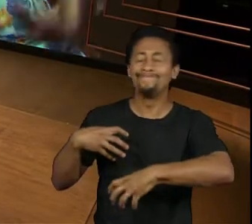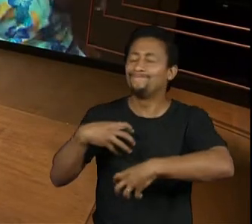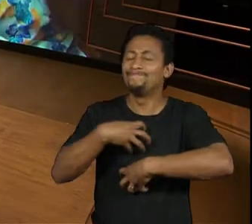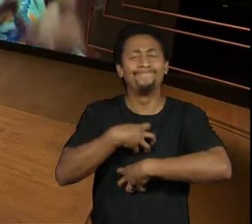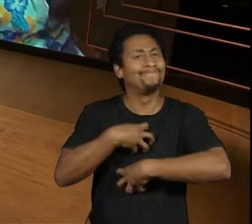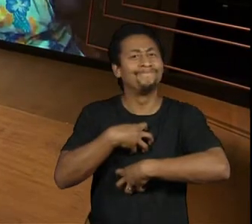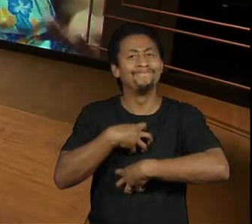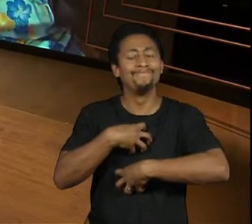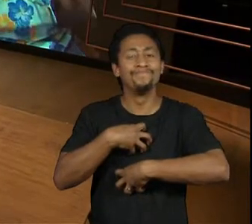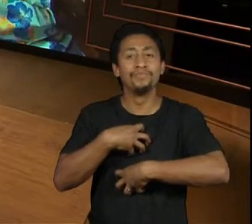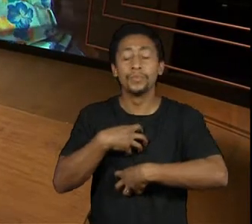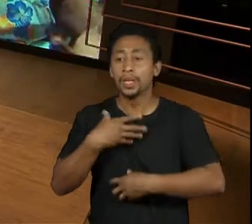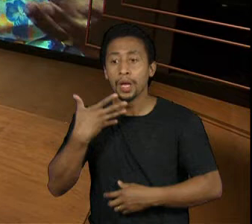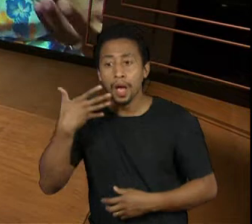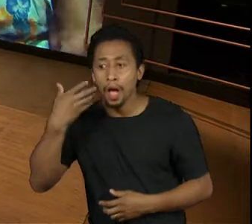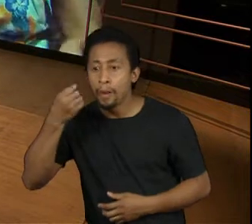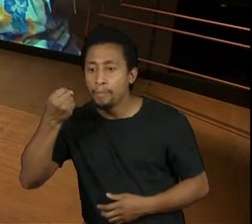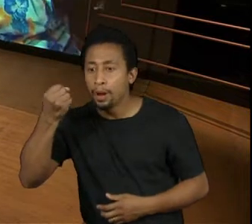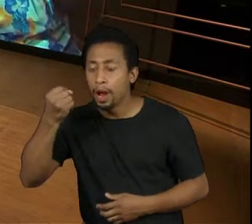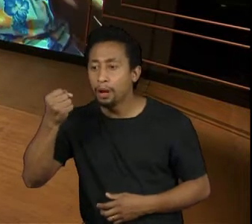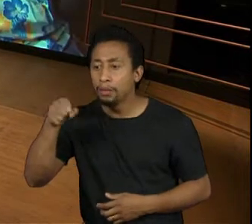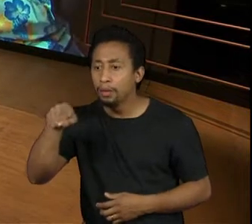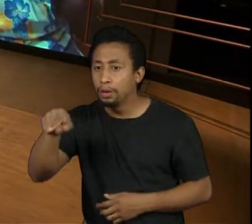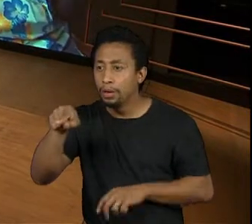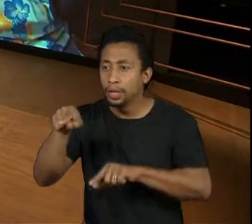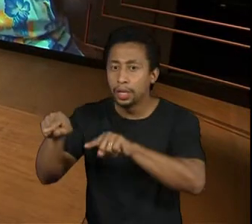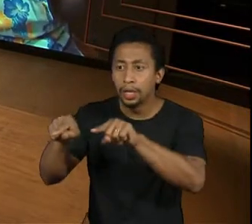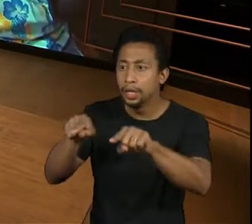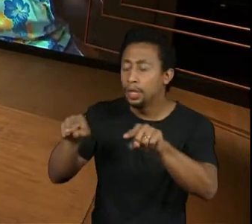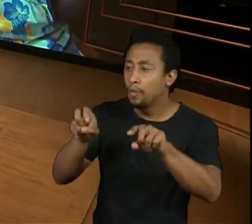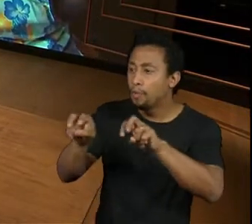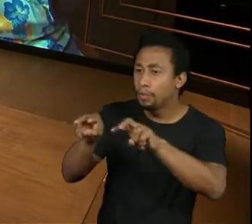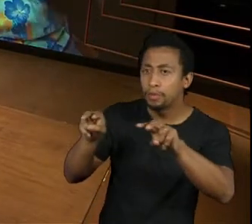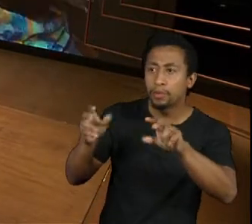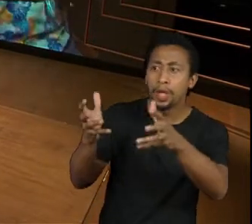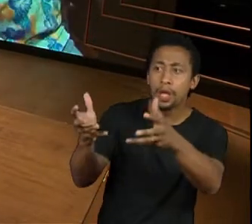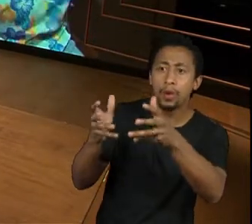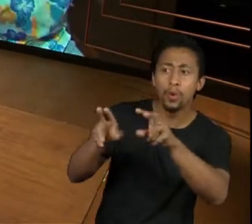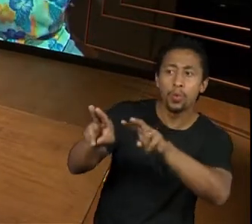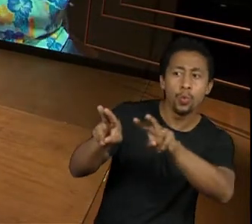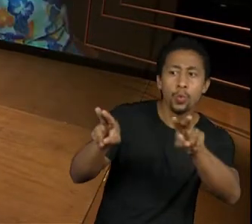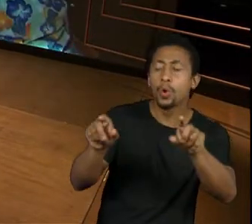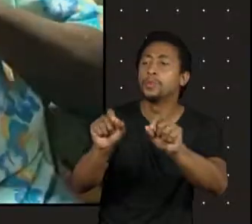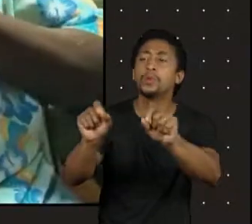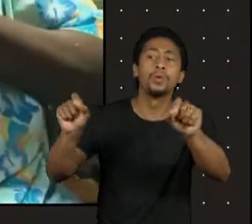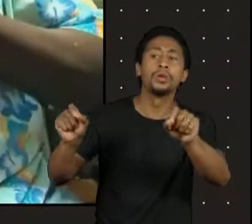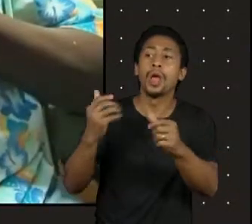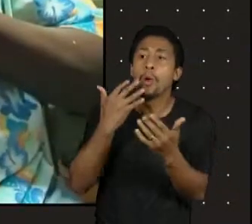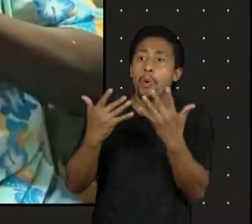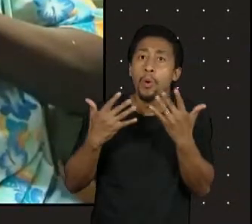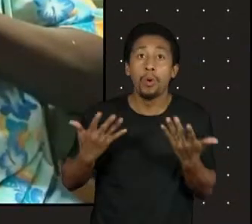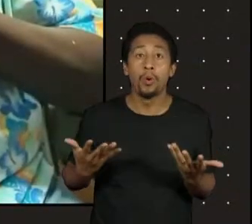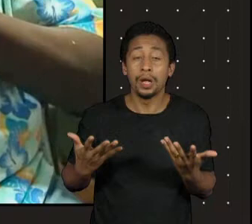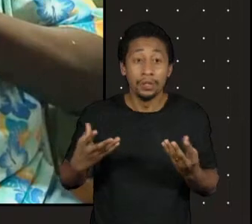Quantos brancos horríveis eu vi. Eu quero um homem de cor. Eu falei, sou eu.